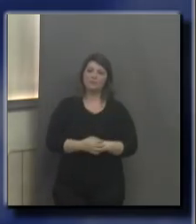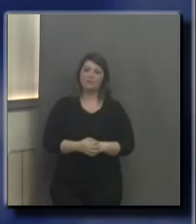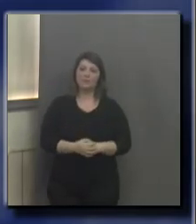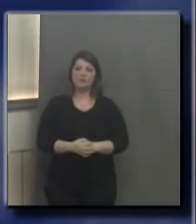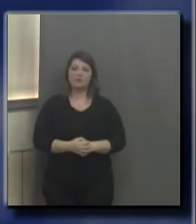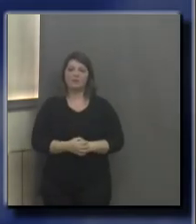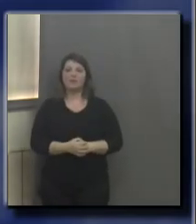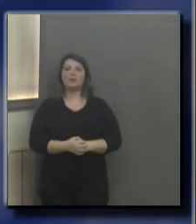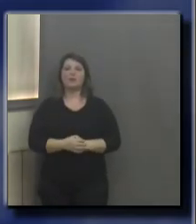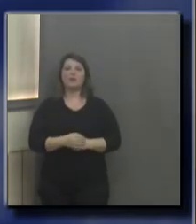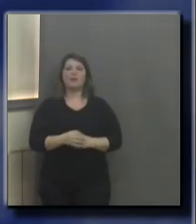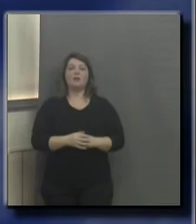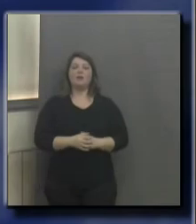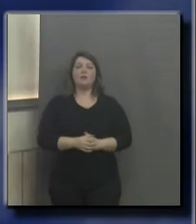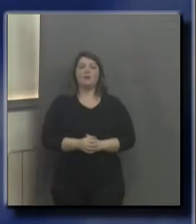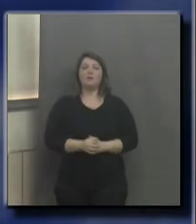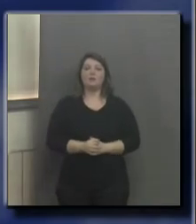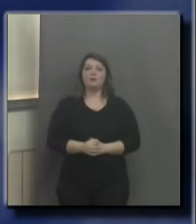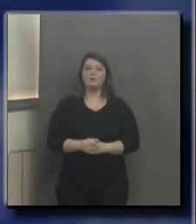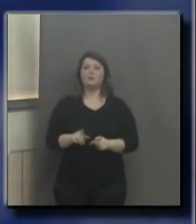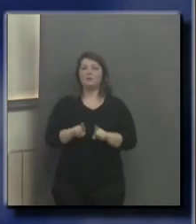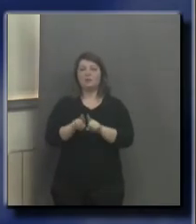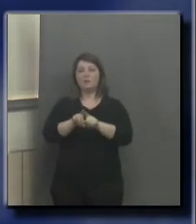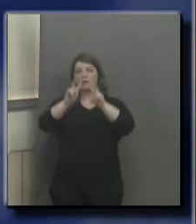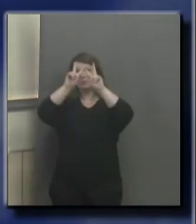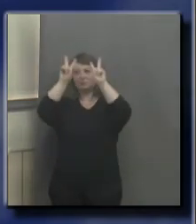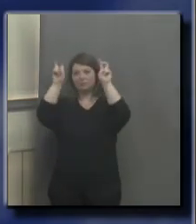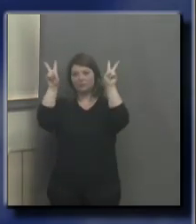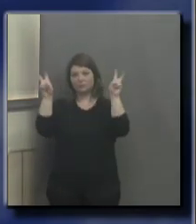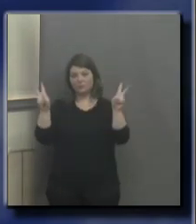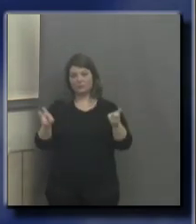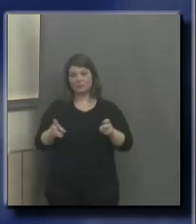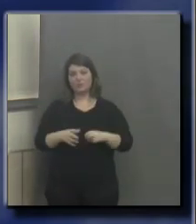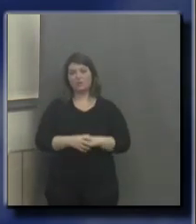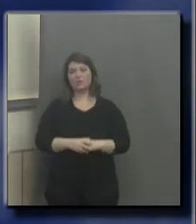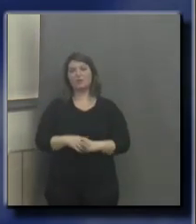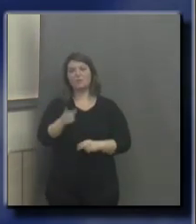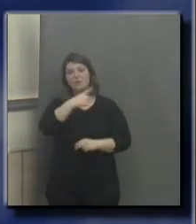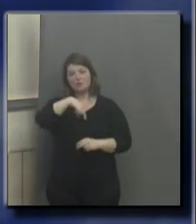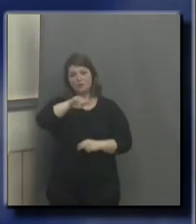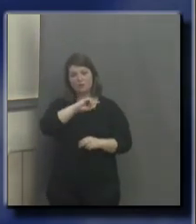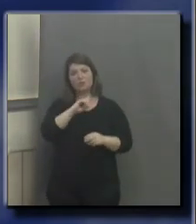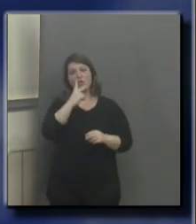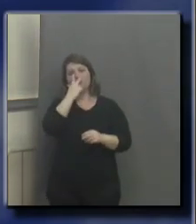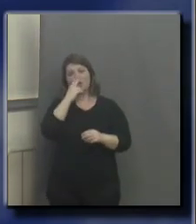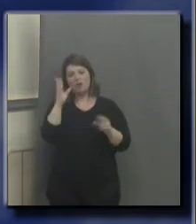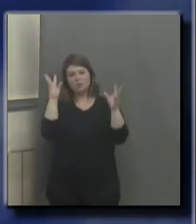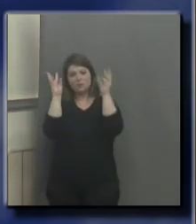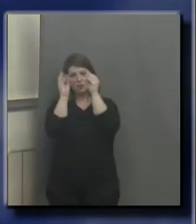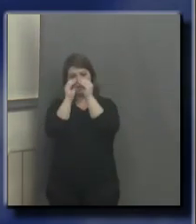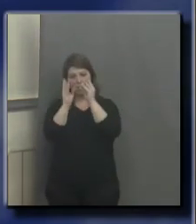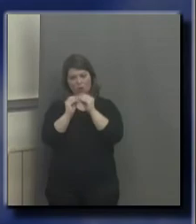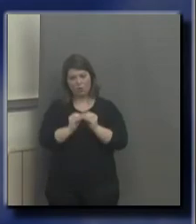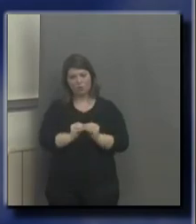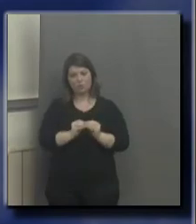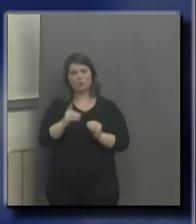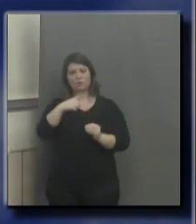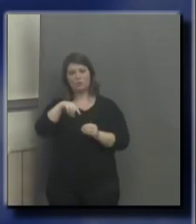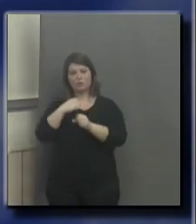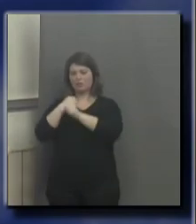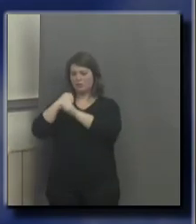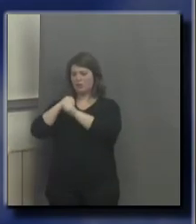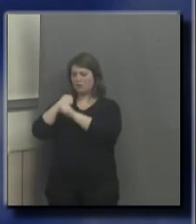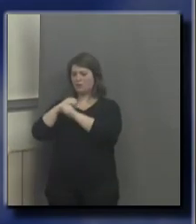levantamento dos temas que a gente reuniu em todos esses anos